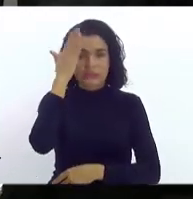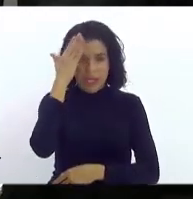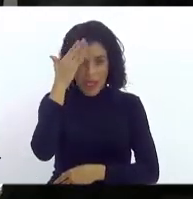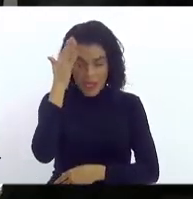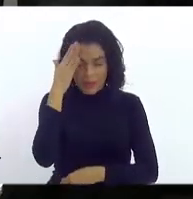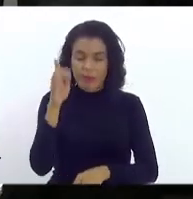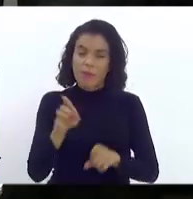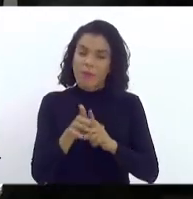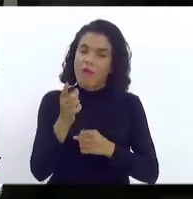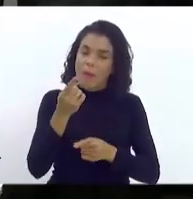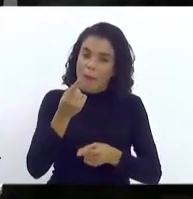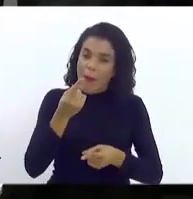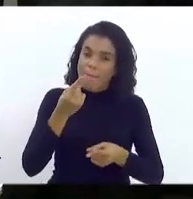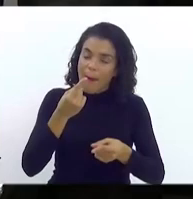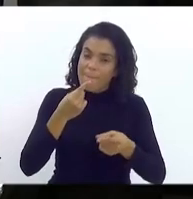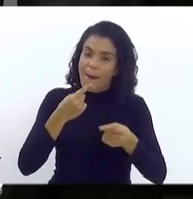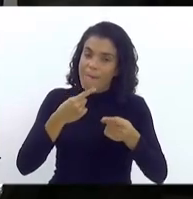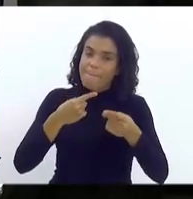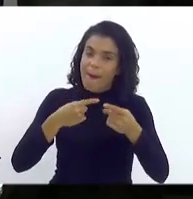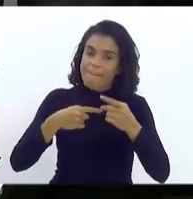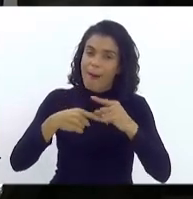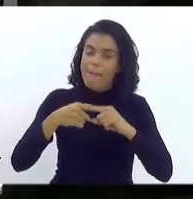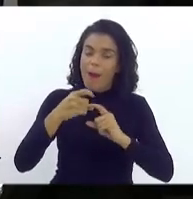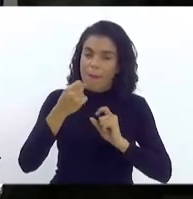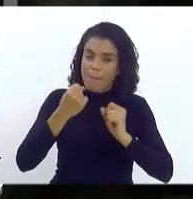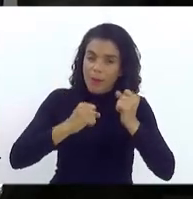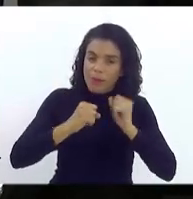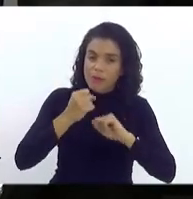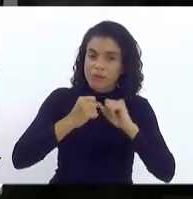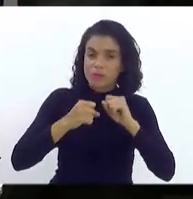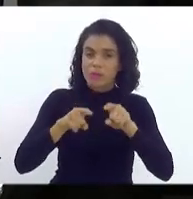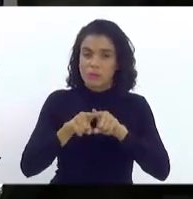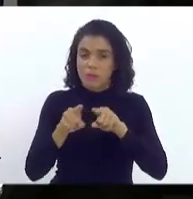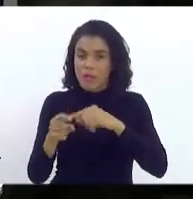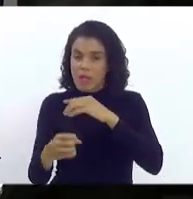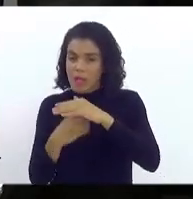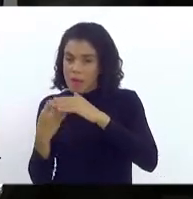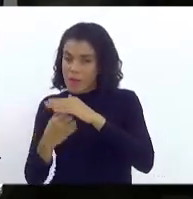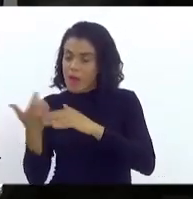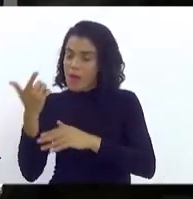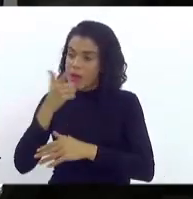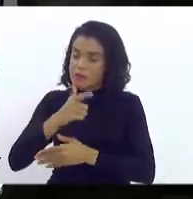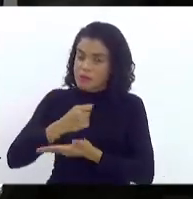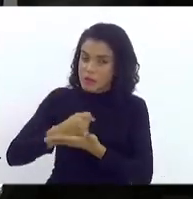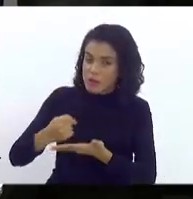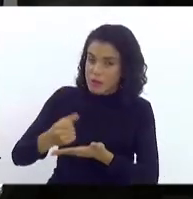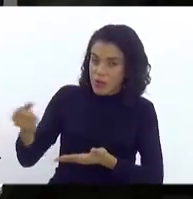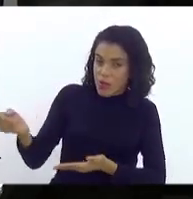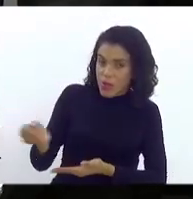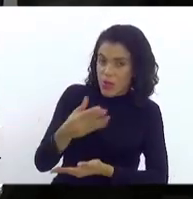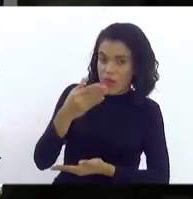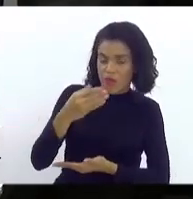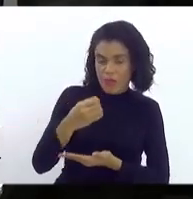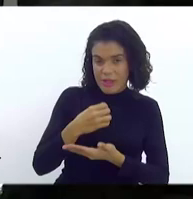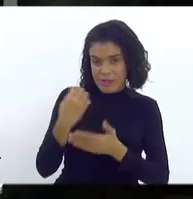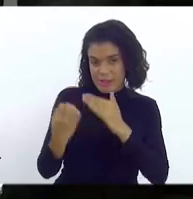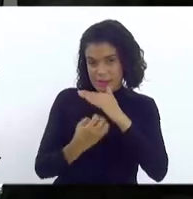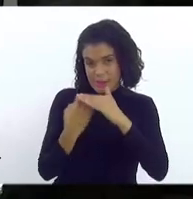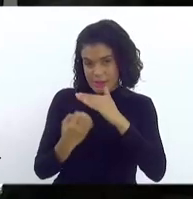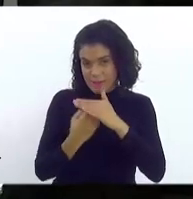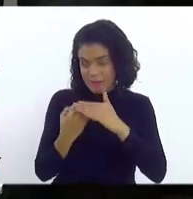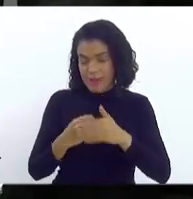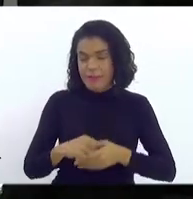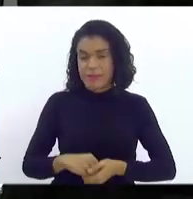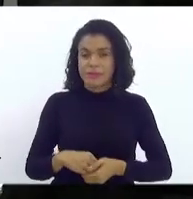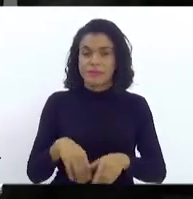retomando, reestruturando o nosso tecido produtivo, as empresas, recuperando as empresas que estavam atuando, e vemos crescendo, tanto que, como eu